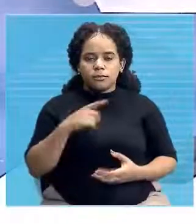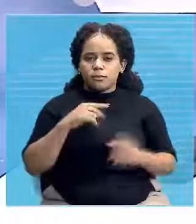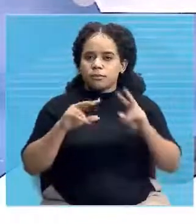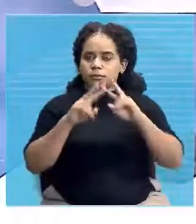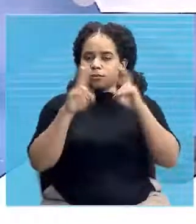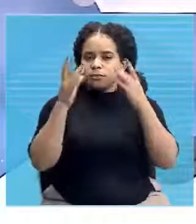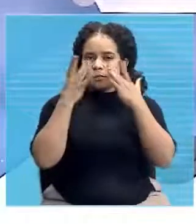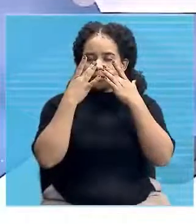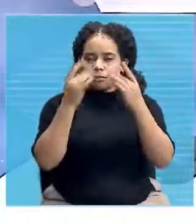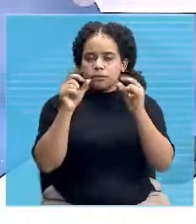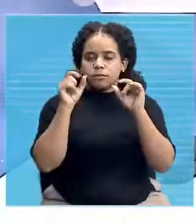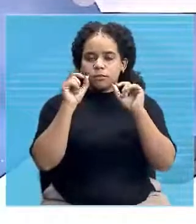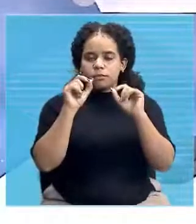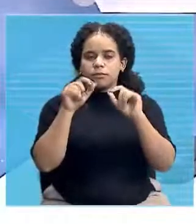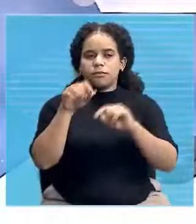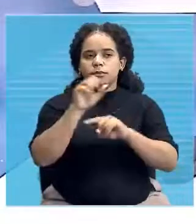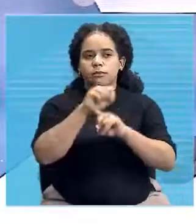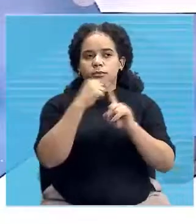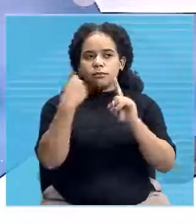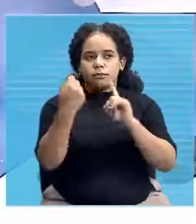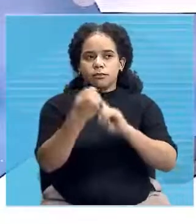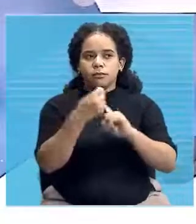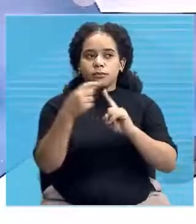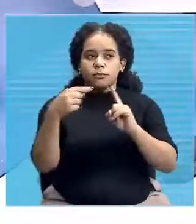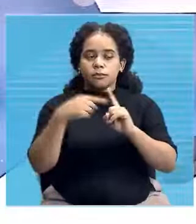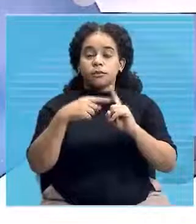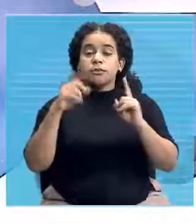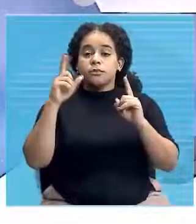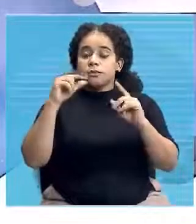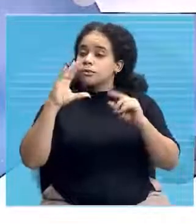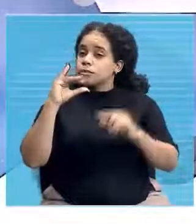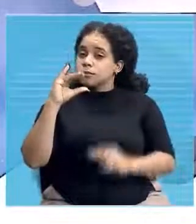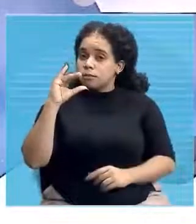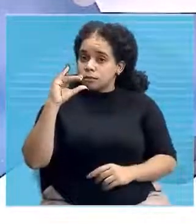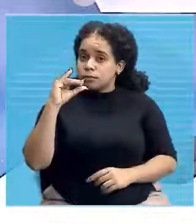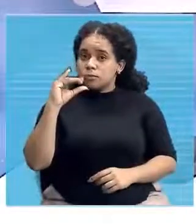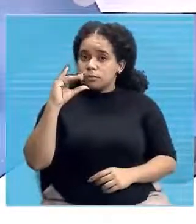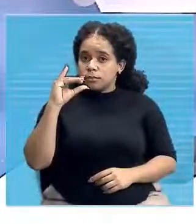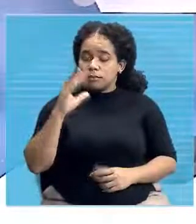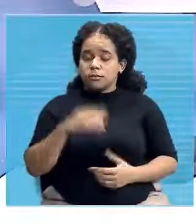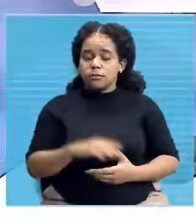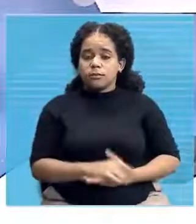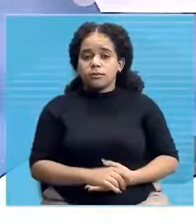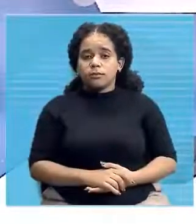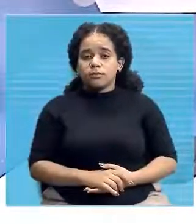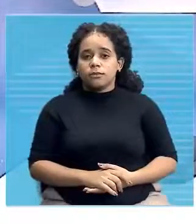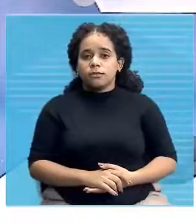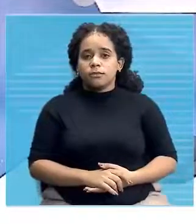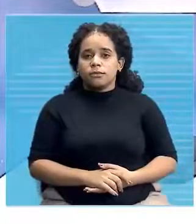Sociologia é uma ciência.